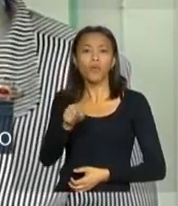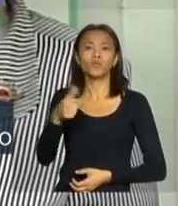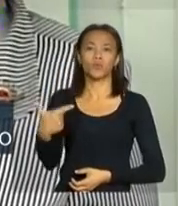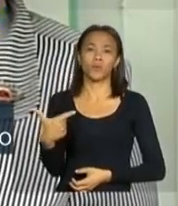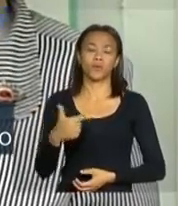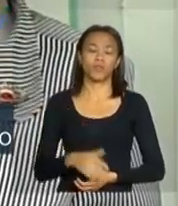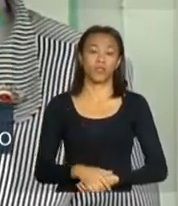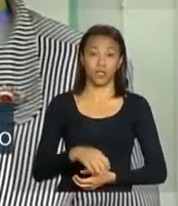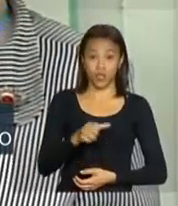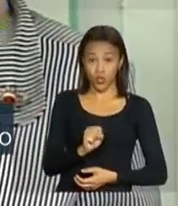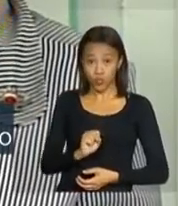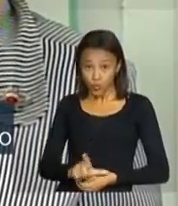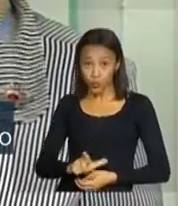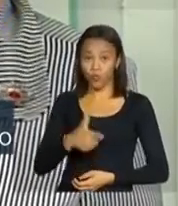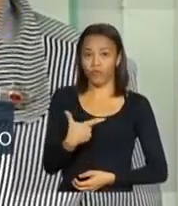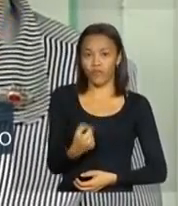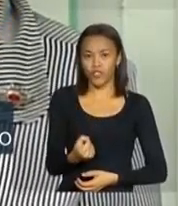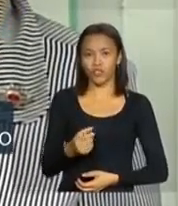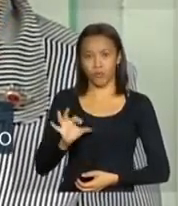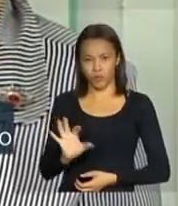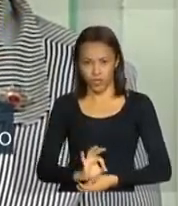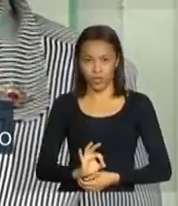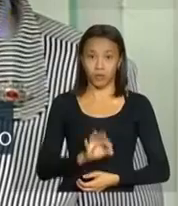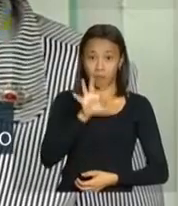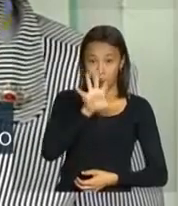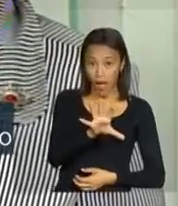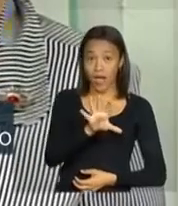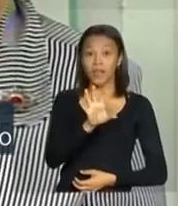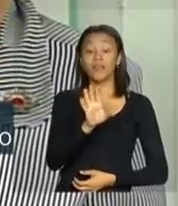21,2%, Sul, 20%, Centro-Oeste,